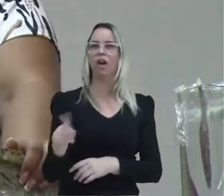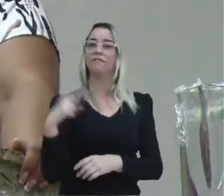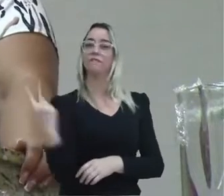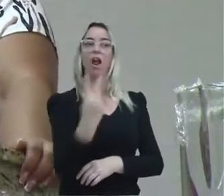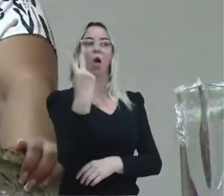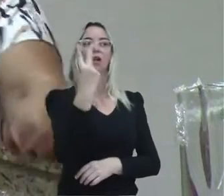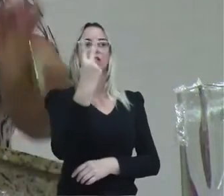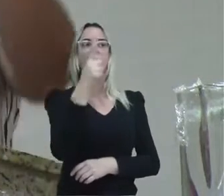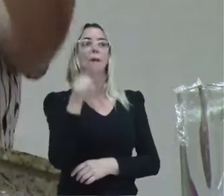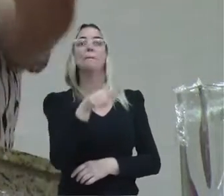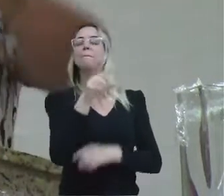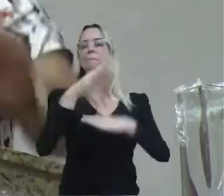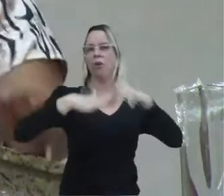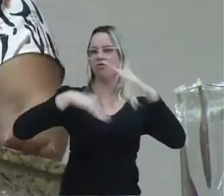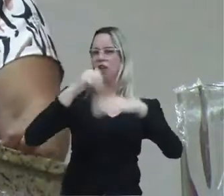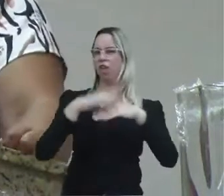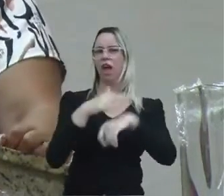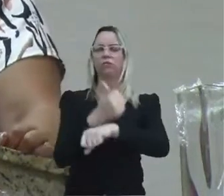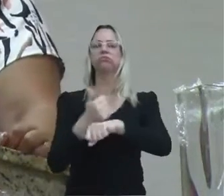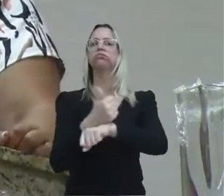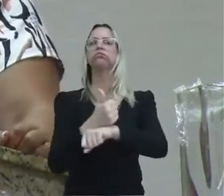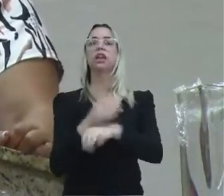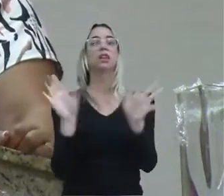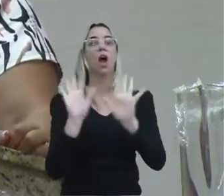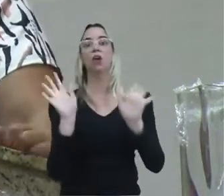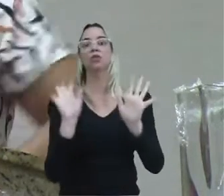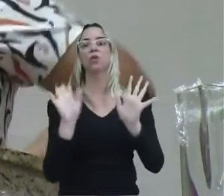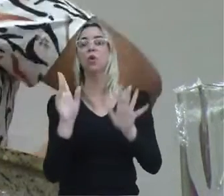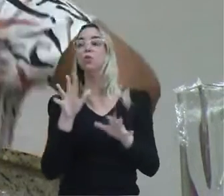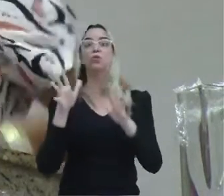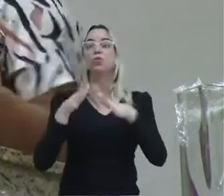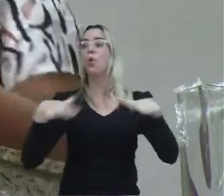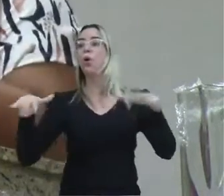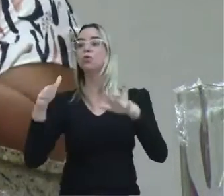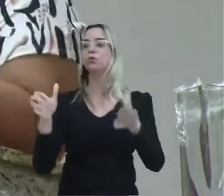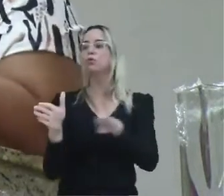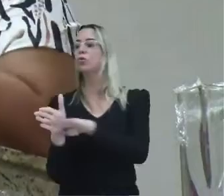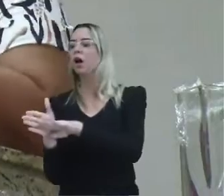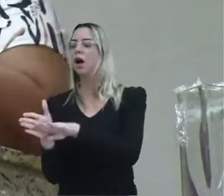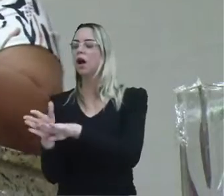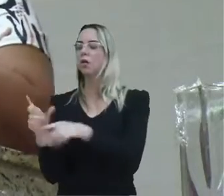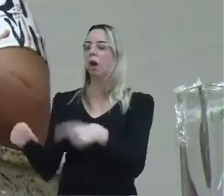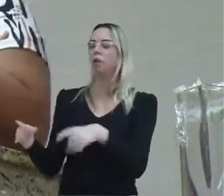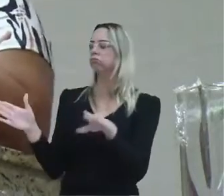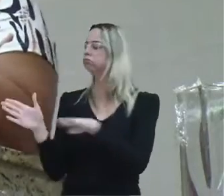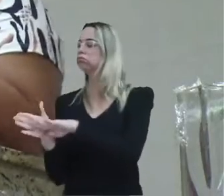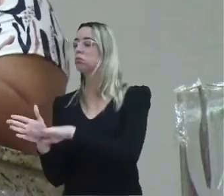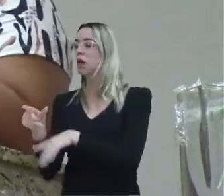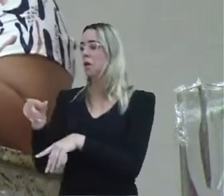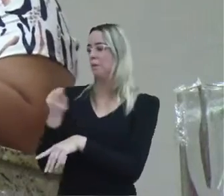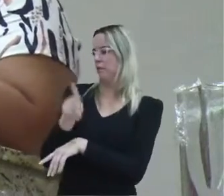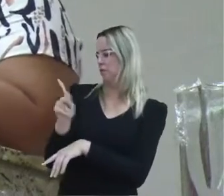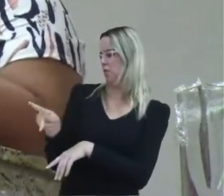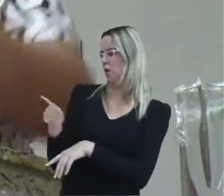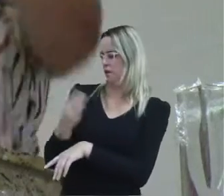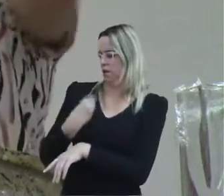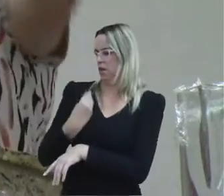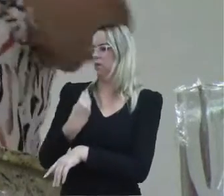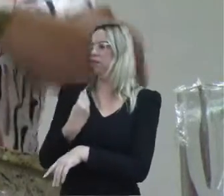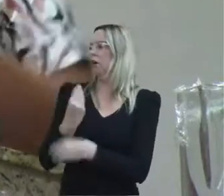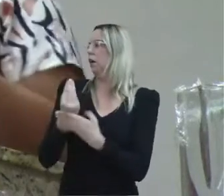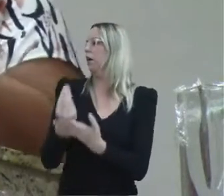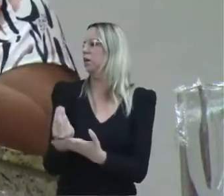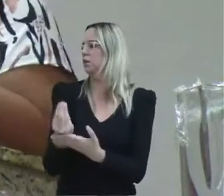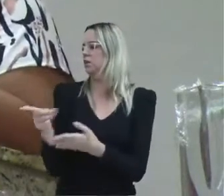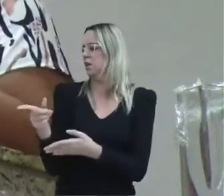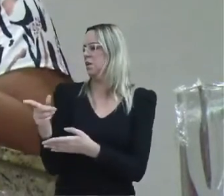profissionais. Em todos os lugares que a gente chega agora, é dizer assim, enquanto não resolver a vida do professor,